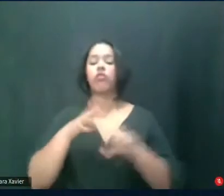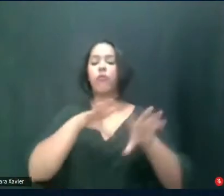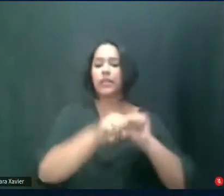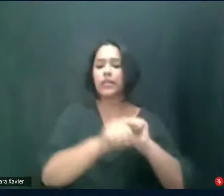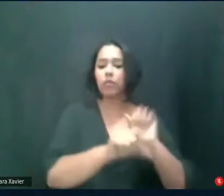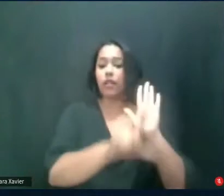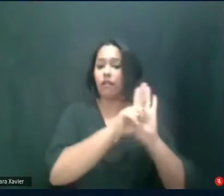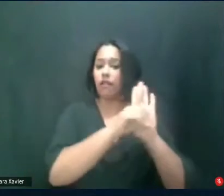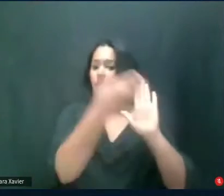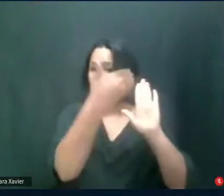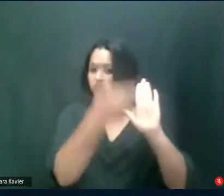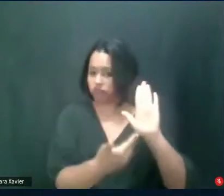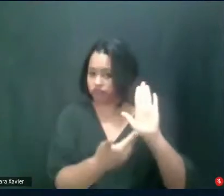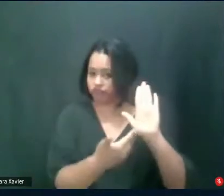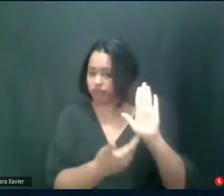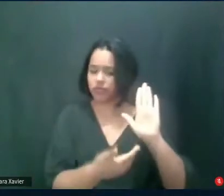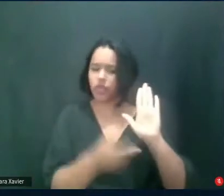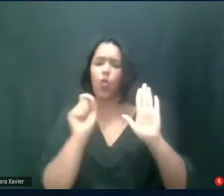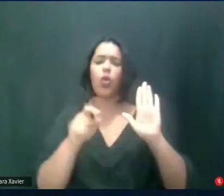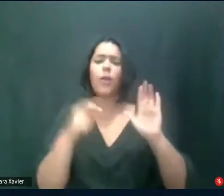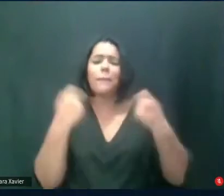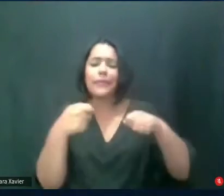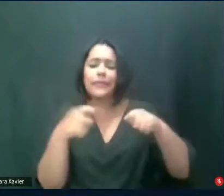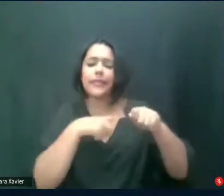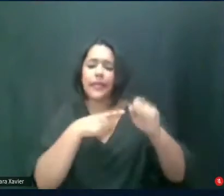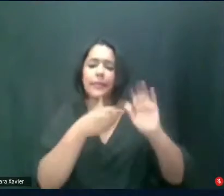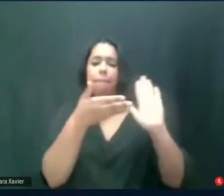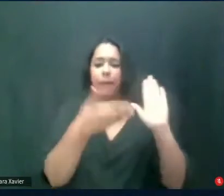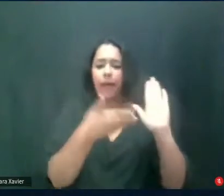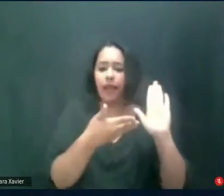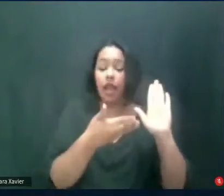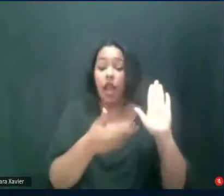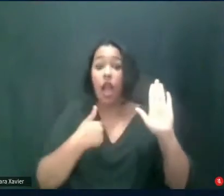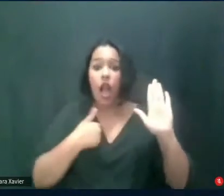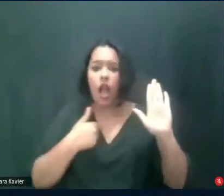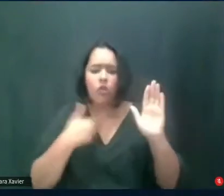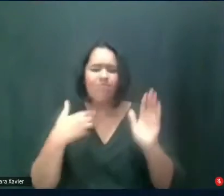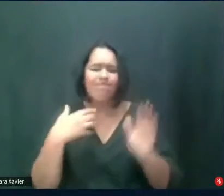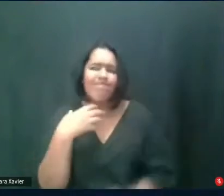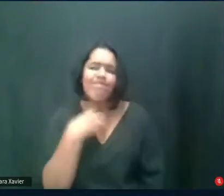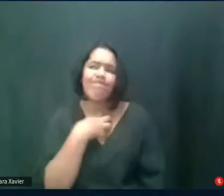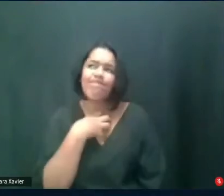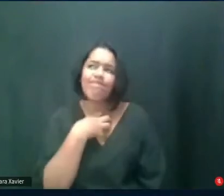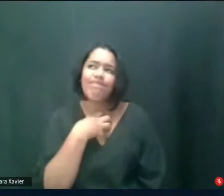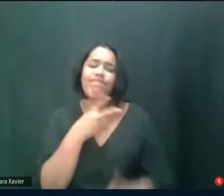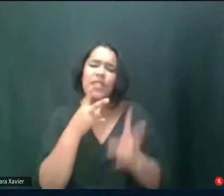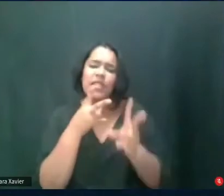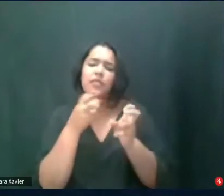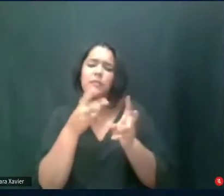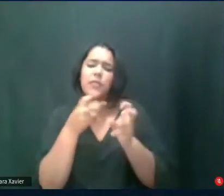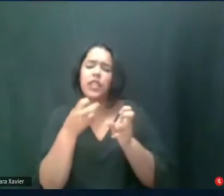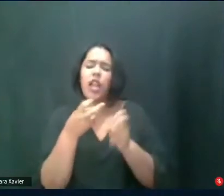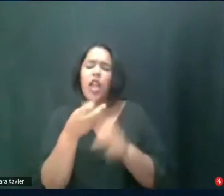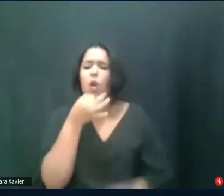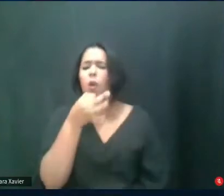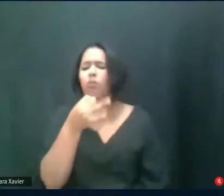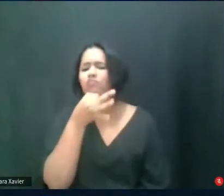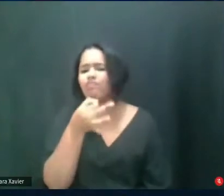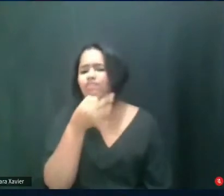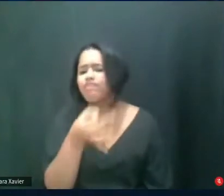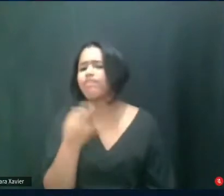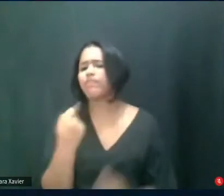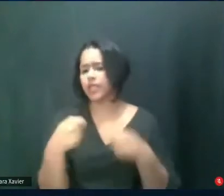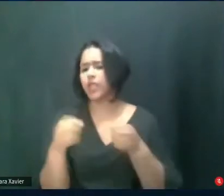legislação exige, né? E aí, eu senti falta de uma análise mais crítica. Talvez, não